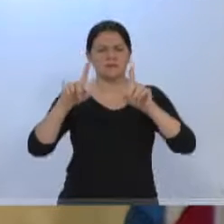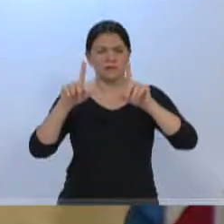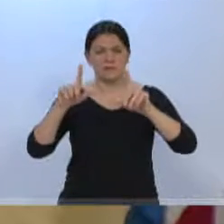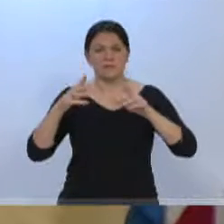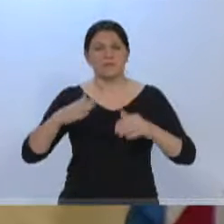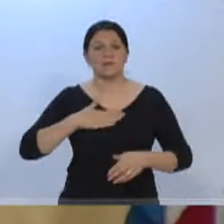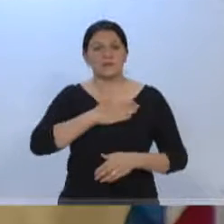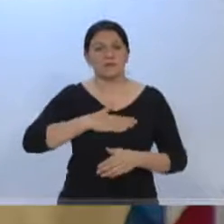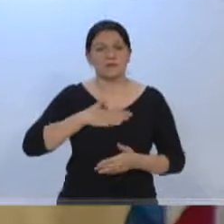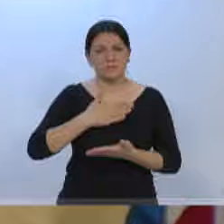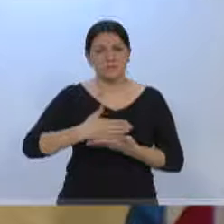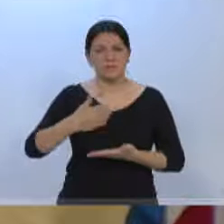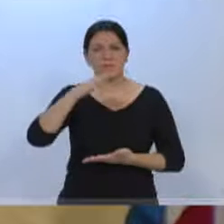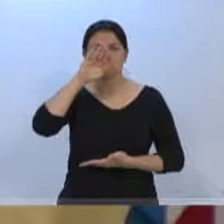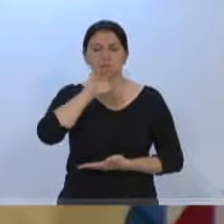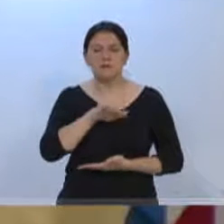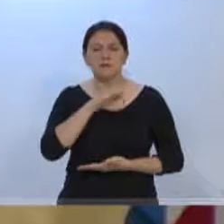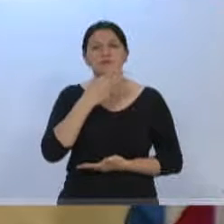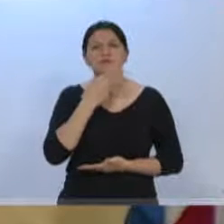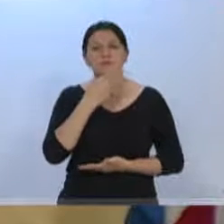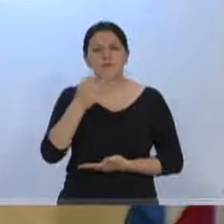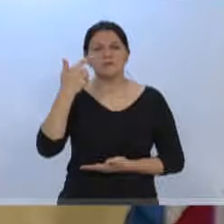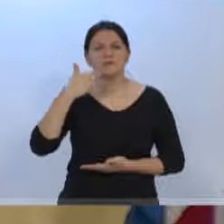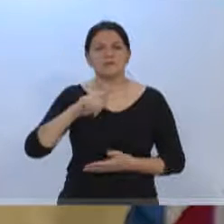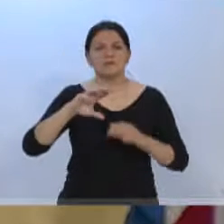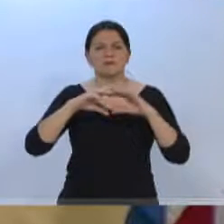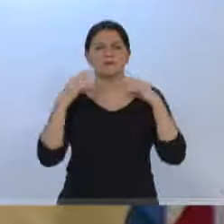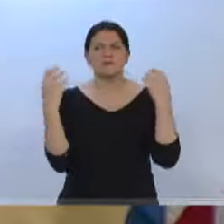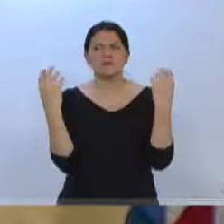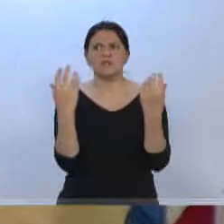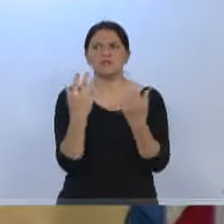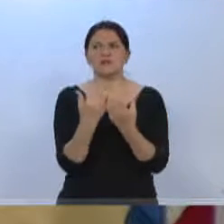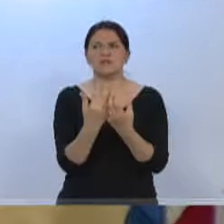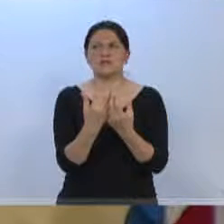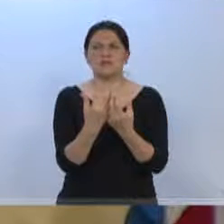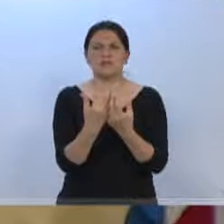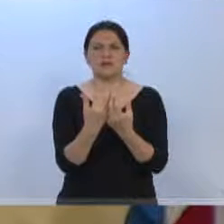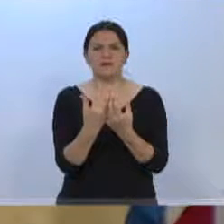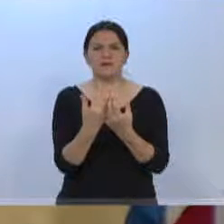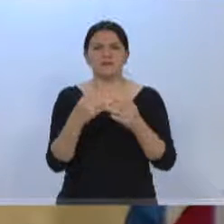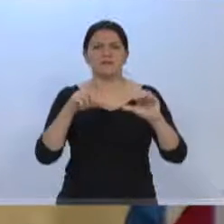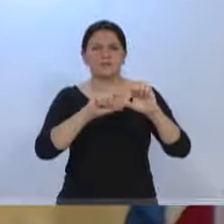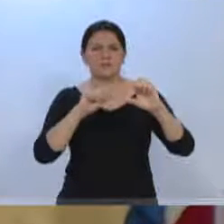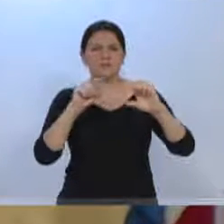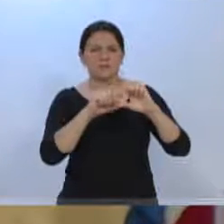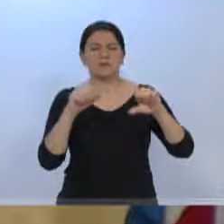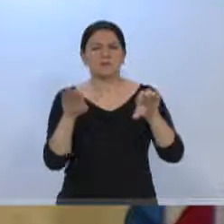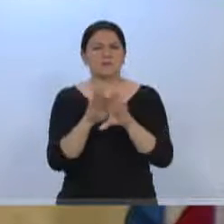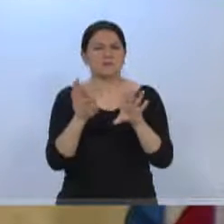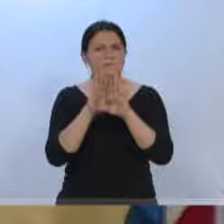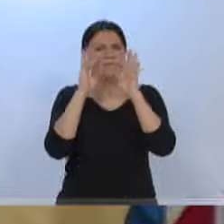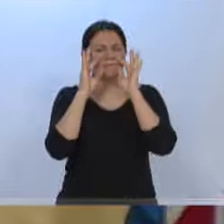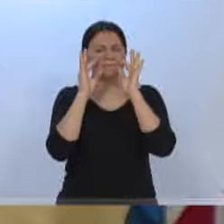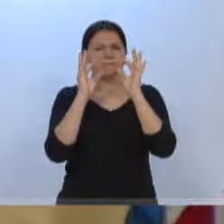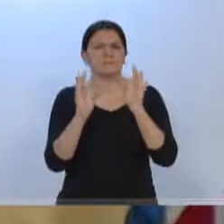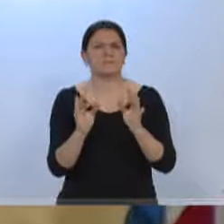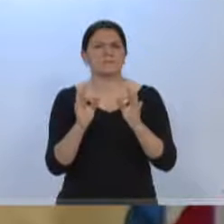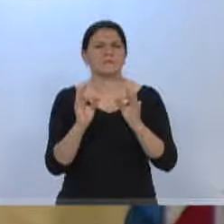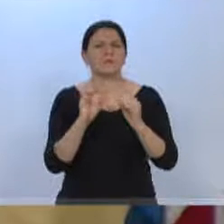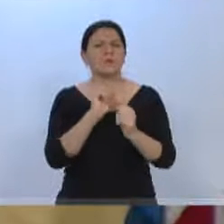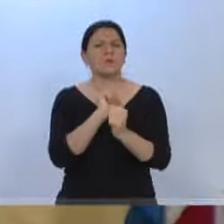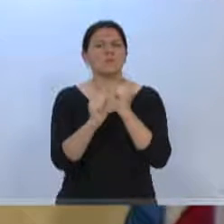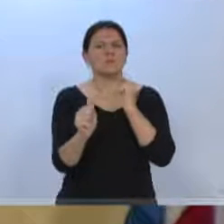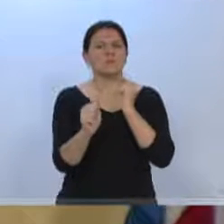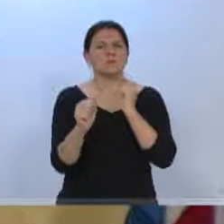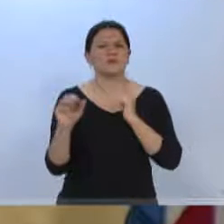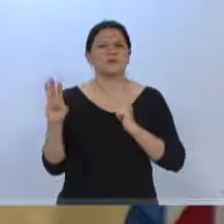nessa tarde, mais uma vez, pedindo, sobretudo à nossa comunidade e aos empresários, um olhar bem atencioso em relação à questão do esporte na